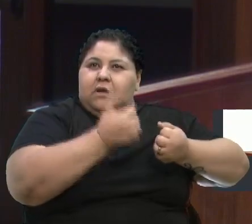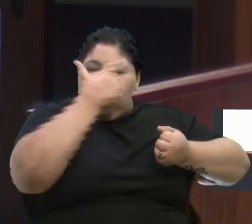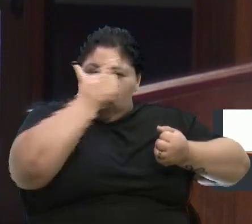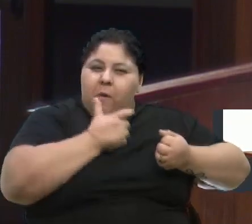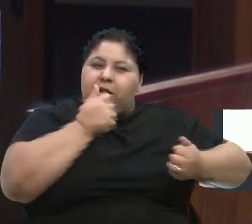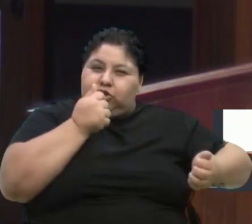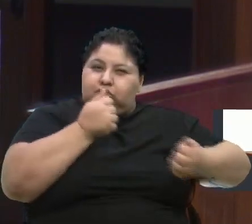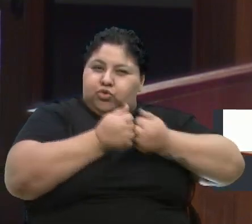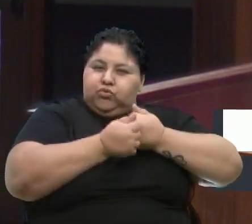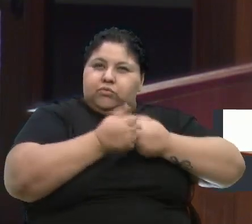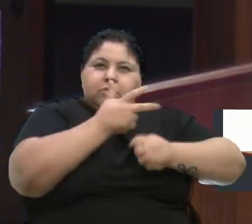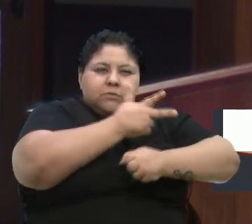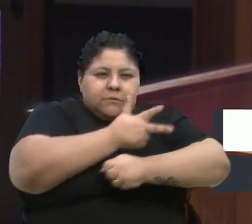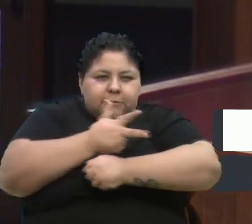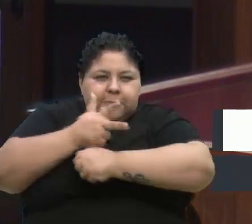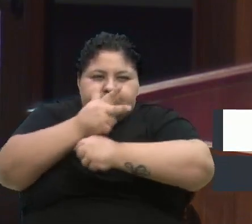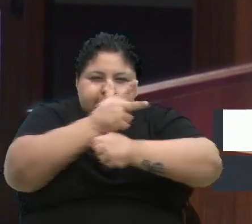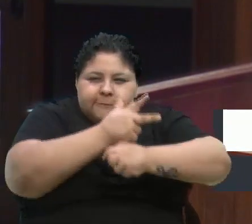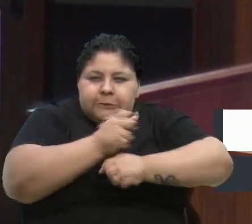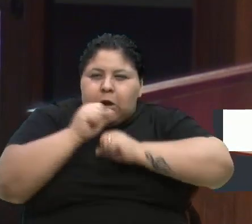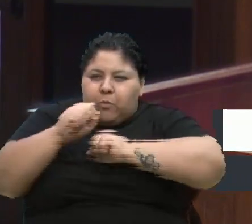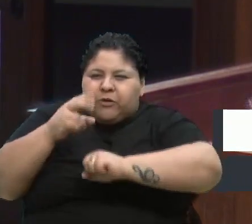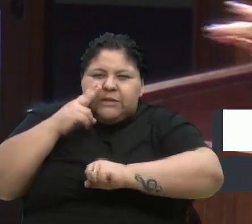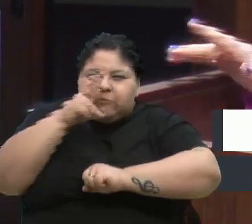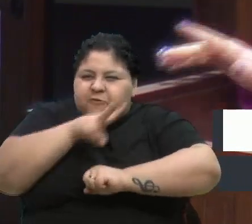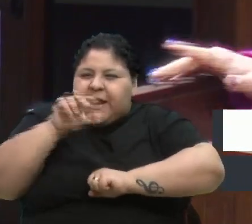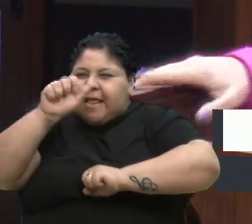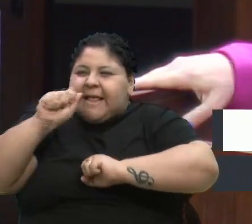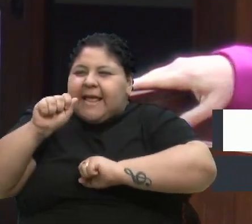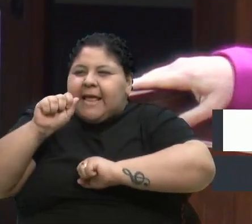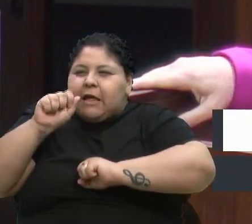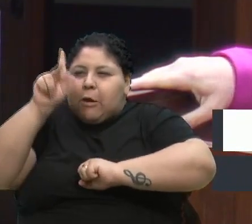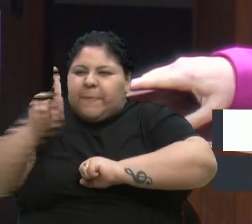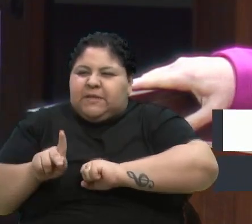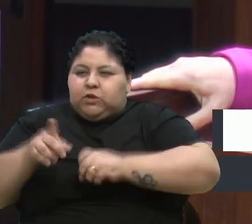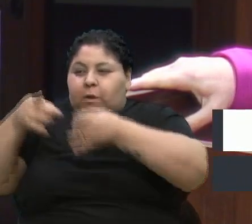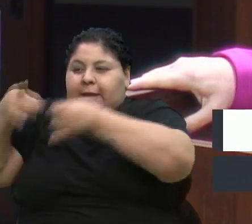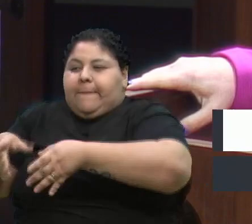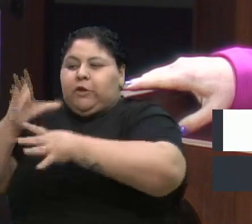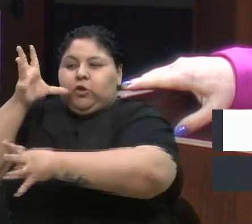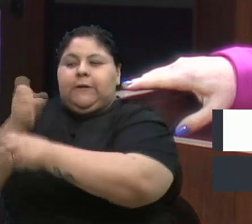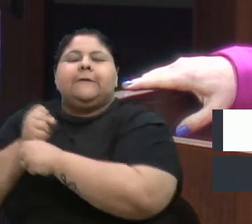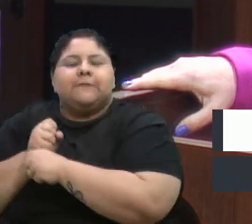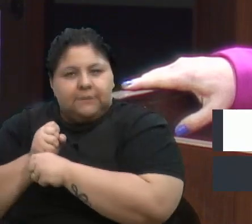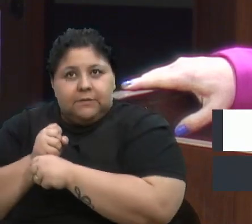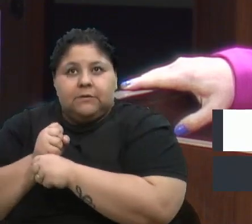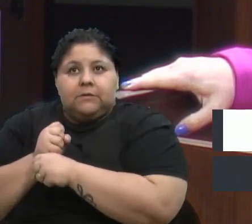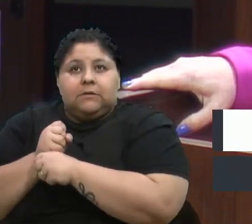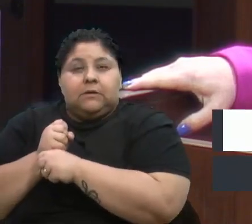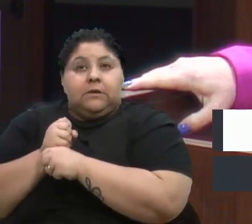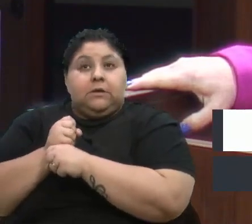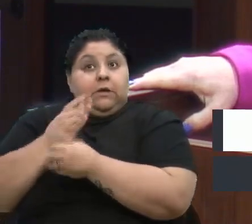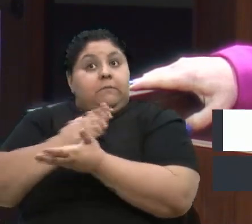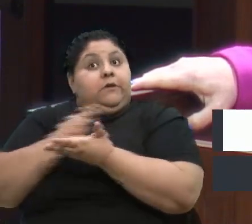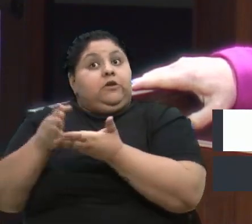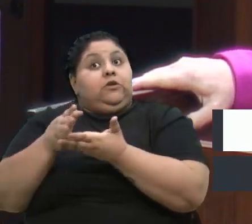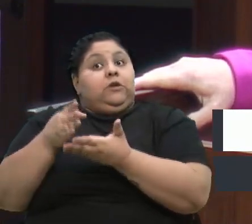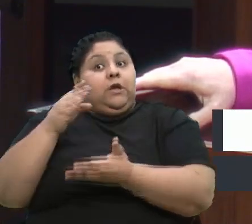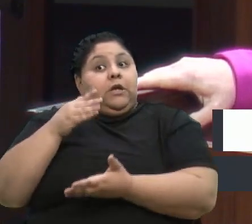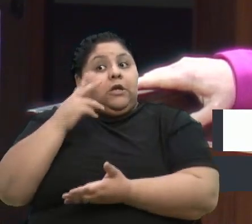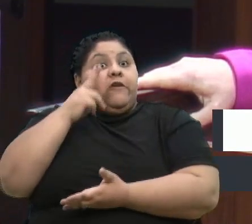câmeras a gente vai começar a pegar alguns casos. E a partir do momento que a gente começar a pegar os casos e a gente